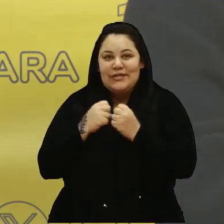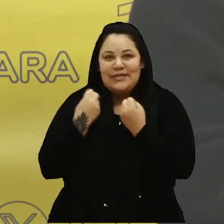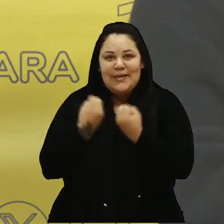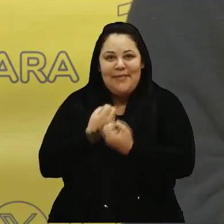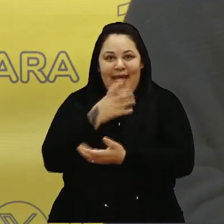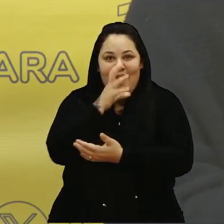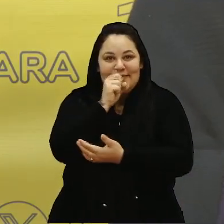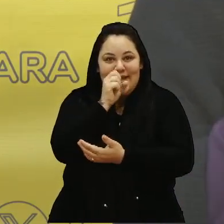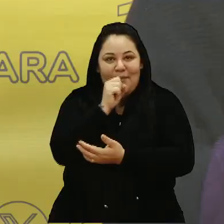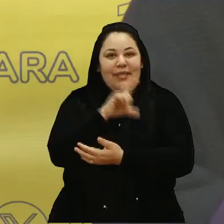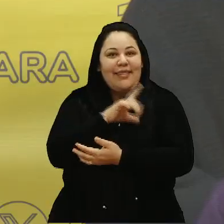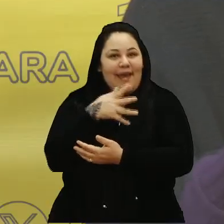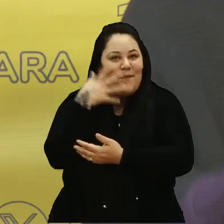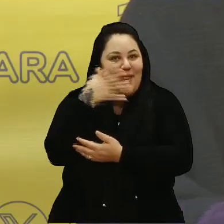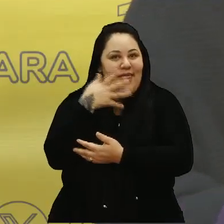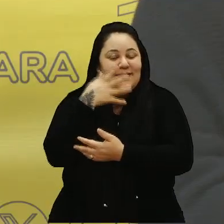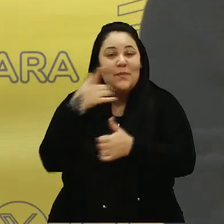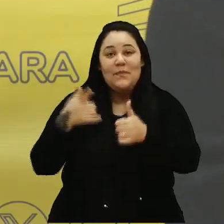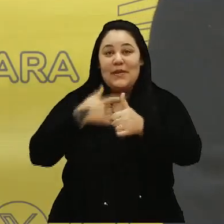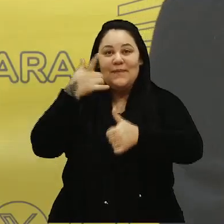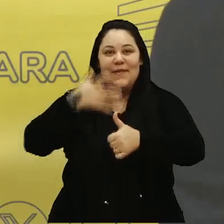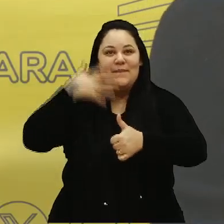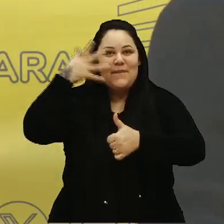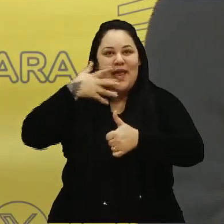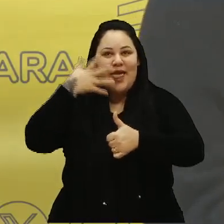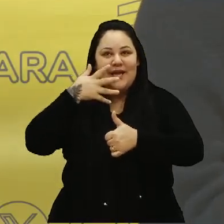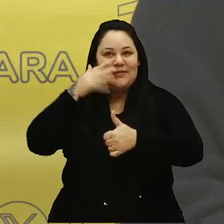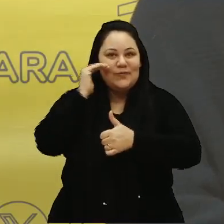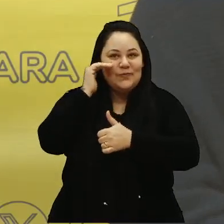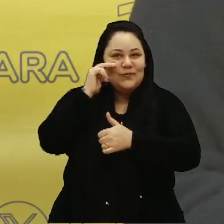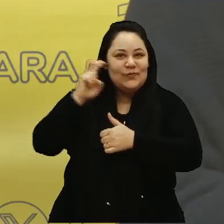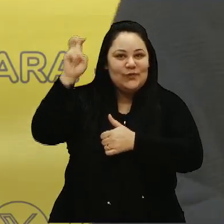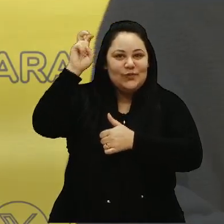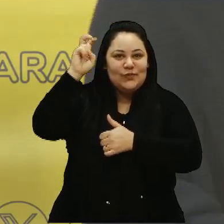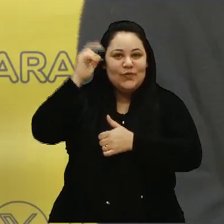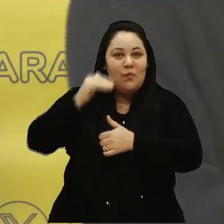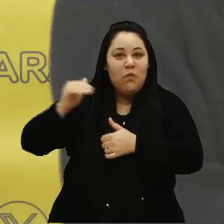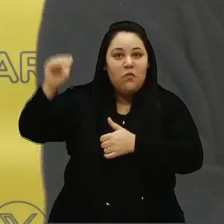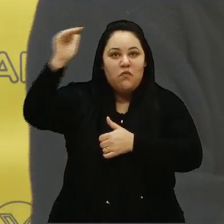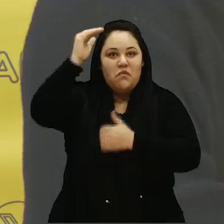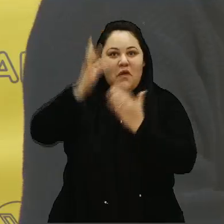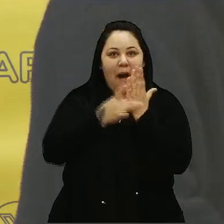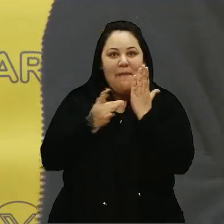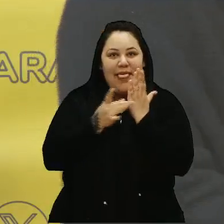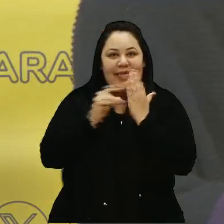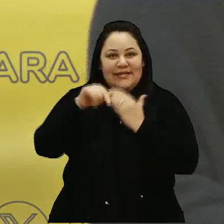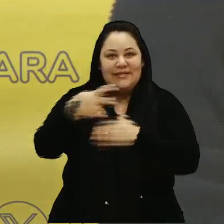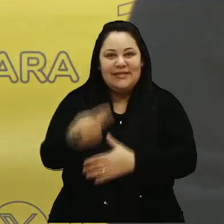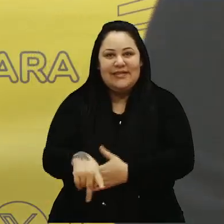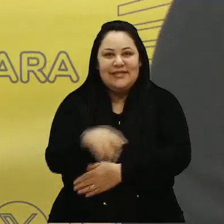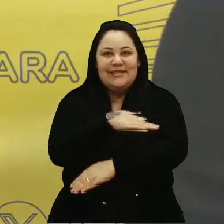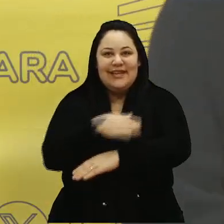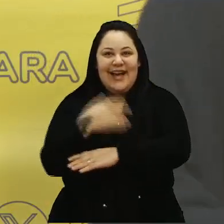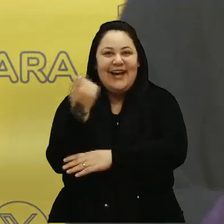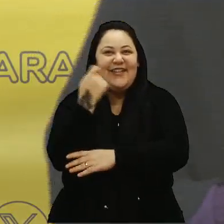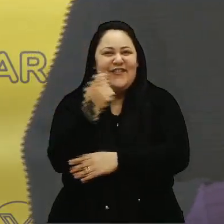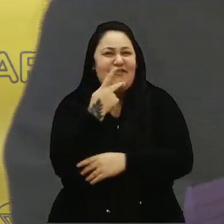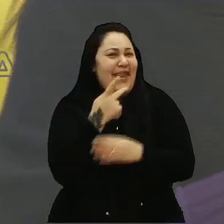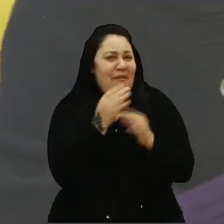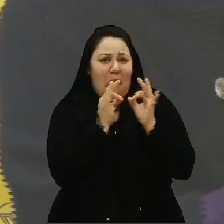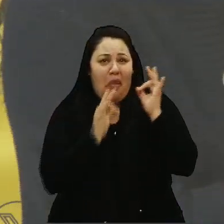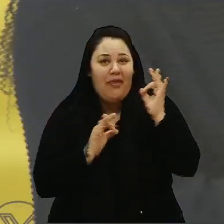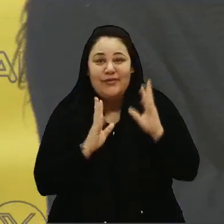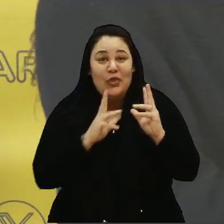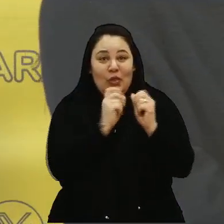Sábado tem seminário, primeiro seminário de superdotação, altas habilidades da Serra Gaúcha. Bom dia, falei tudo já, né? Bom